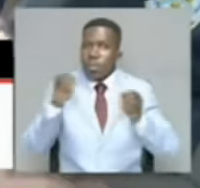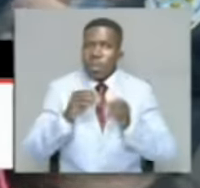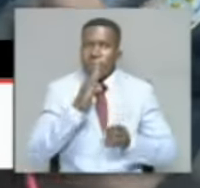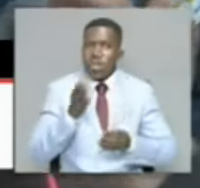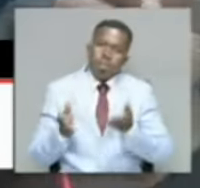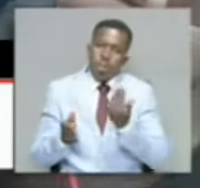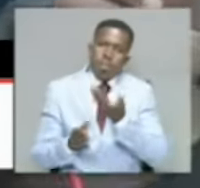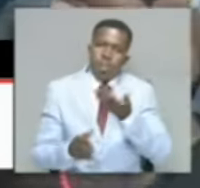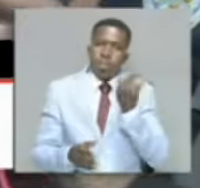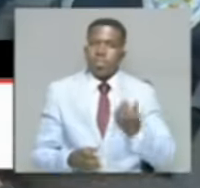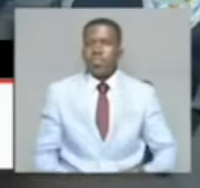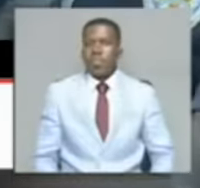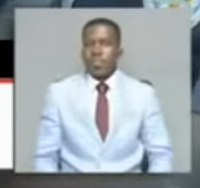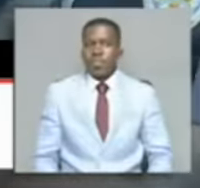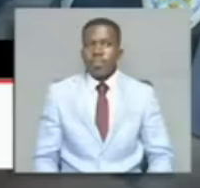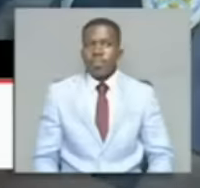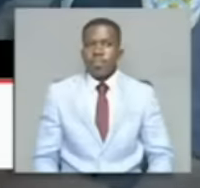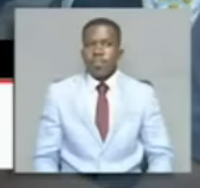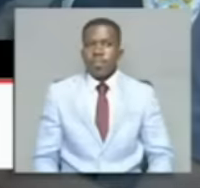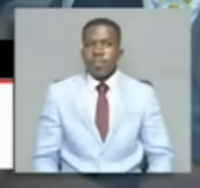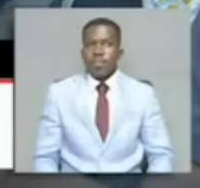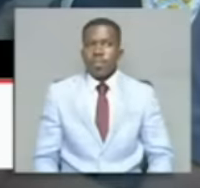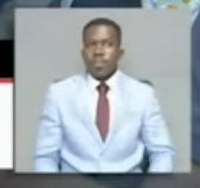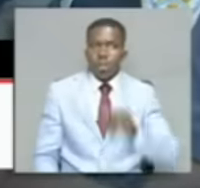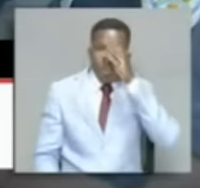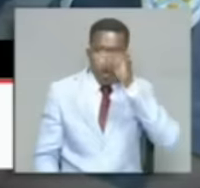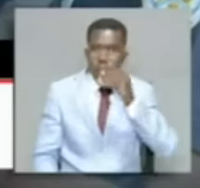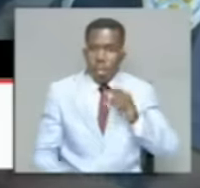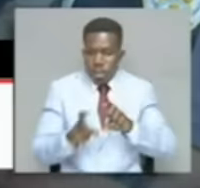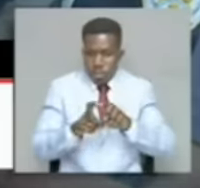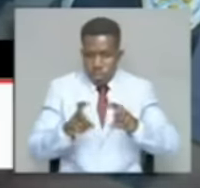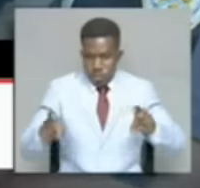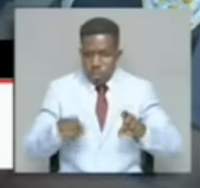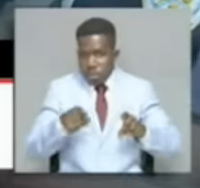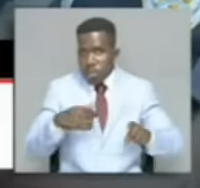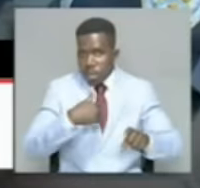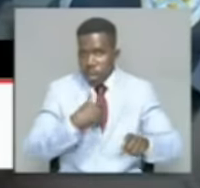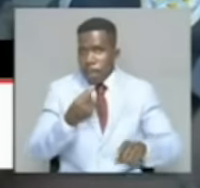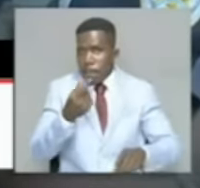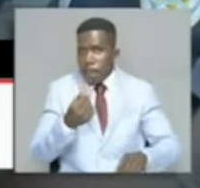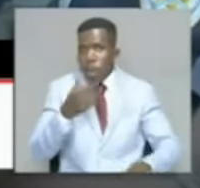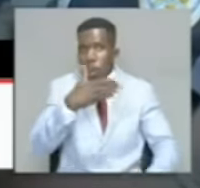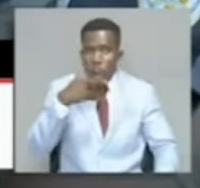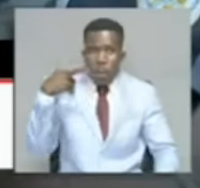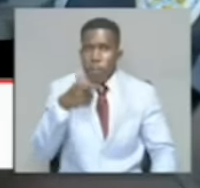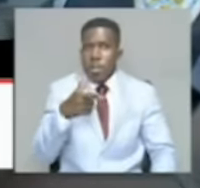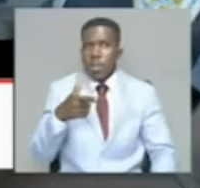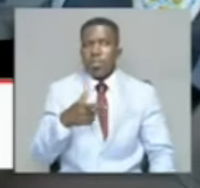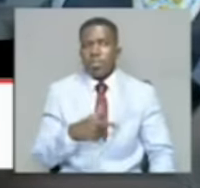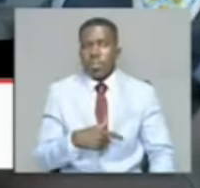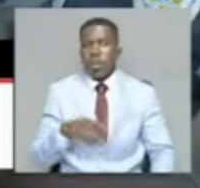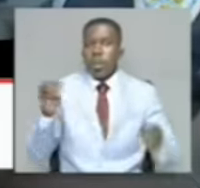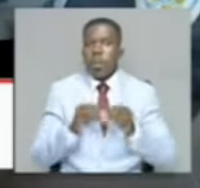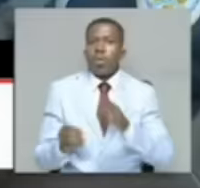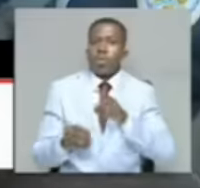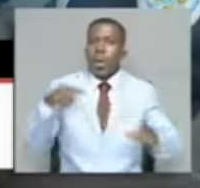vamos só. Mas você já matou quantas vezes? Não, tinha bordeiro na pasta. Tinha bordeiro? Sim. De quanto? De 1 milhão. 1 milhão. Sim. E você já